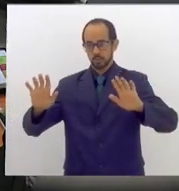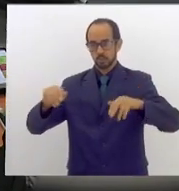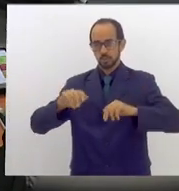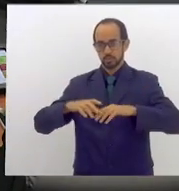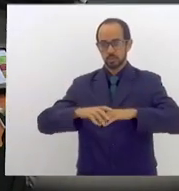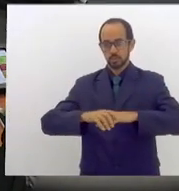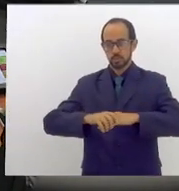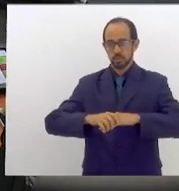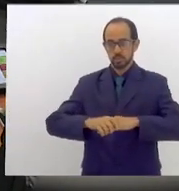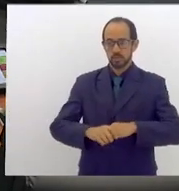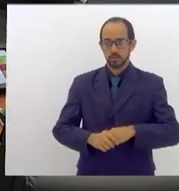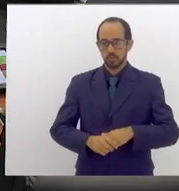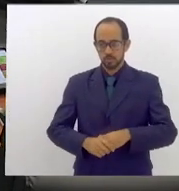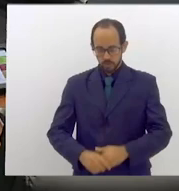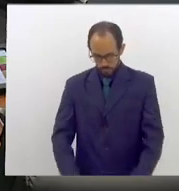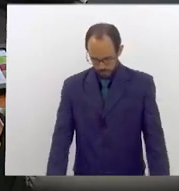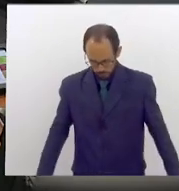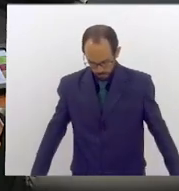Samuel